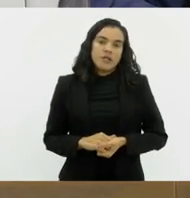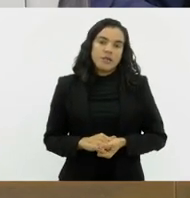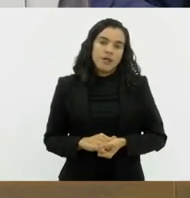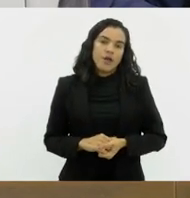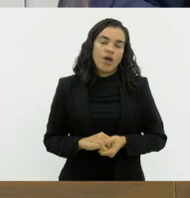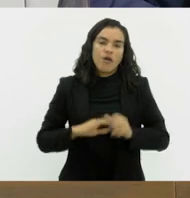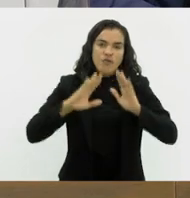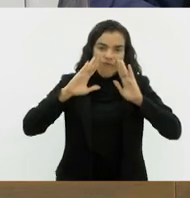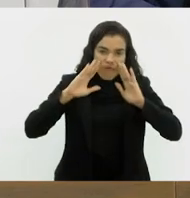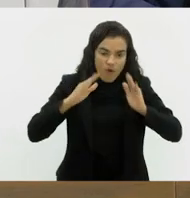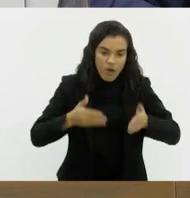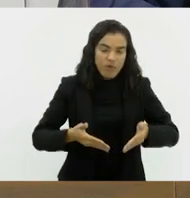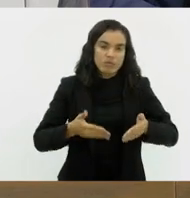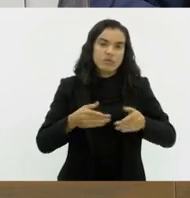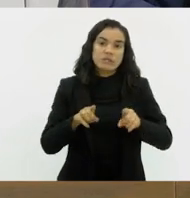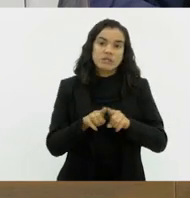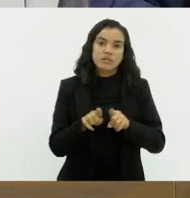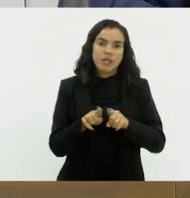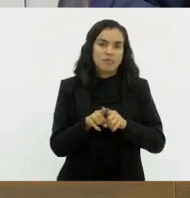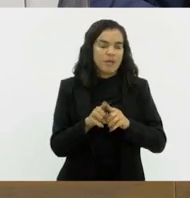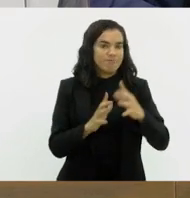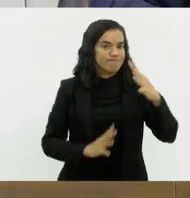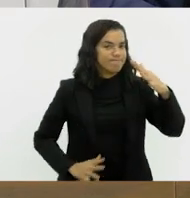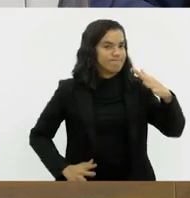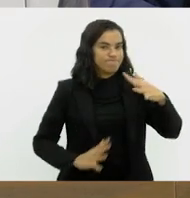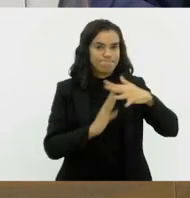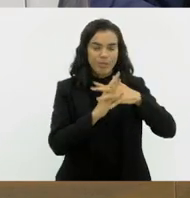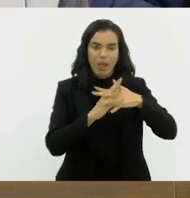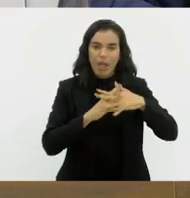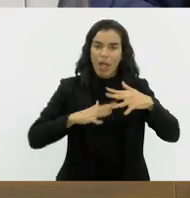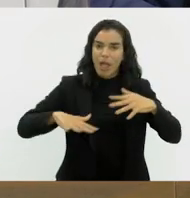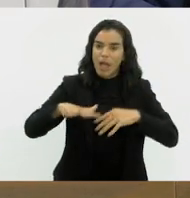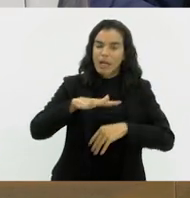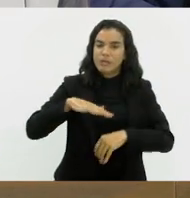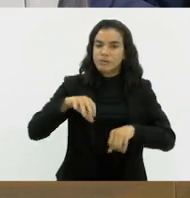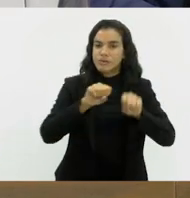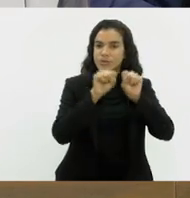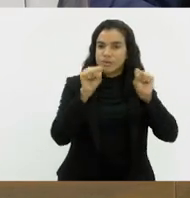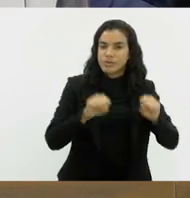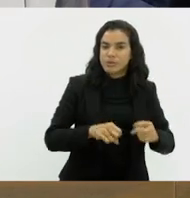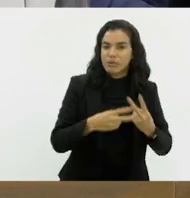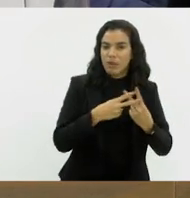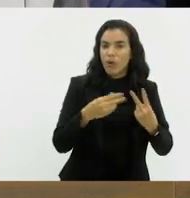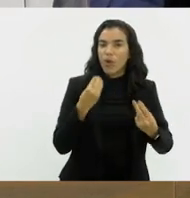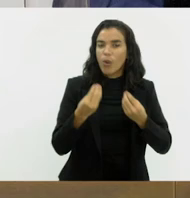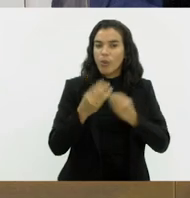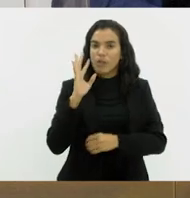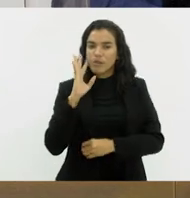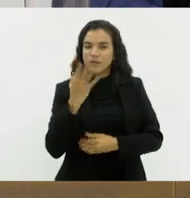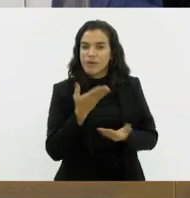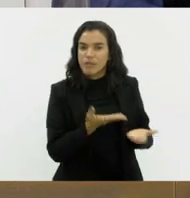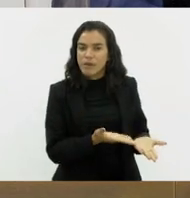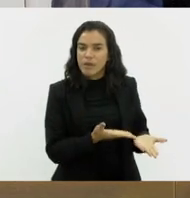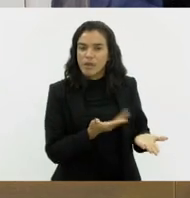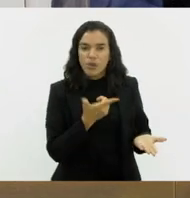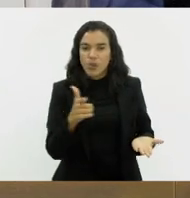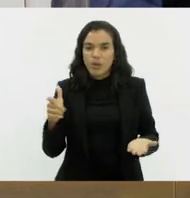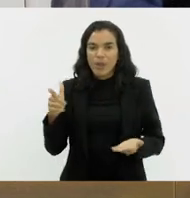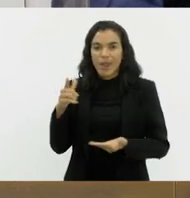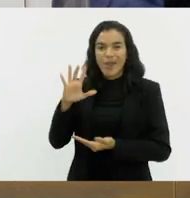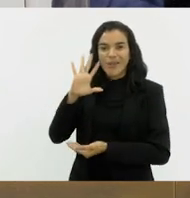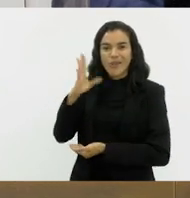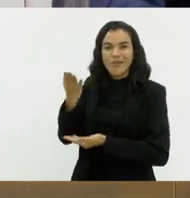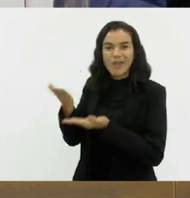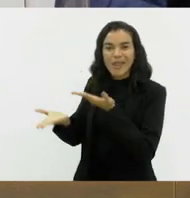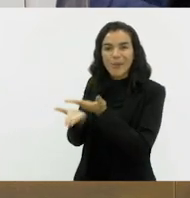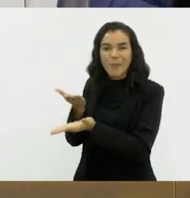focamos aqui em outra questão. E isso extrapola até a área do sistema prisional. Eu não tenho como resolver isso sem resolver o atendimento à população